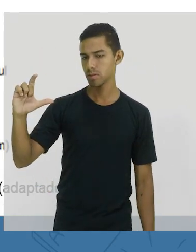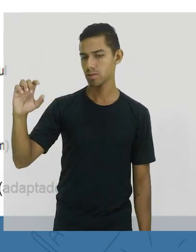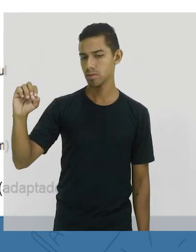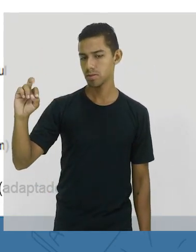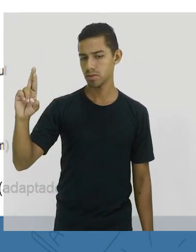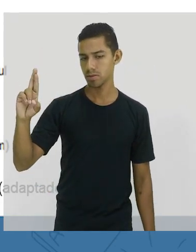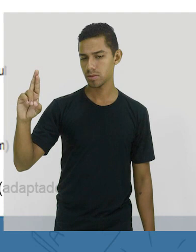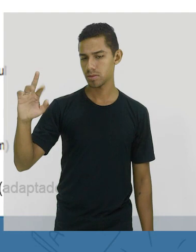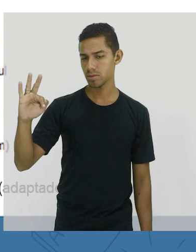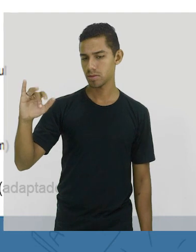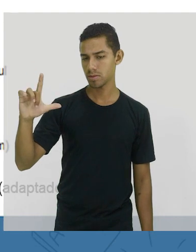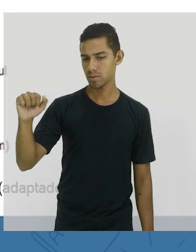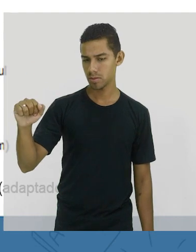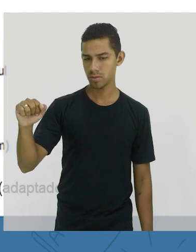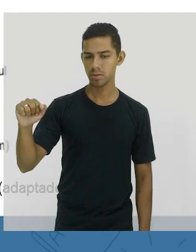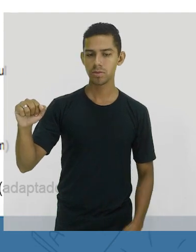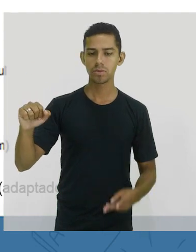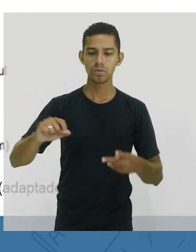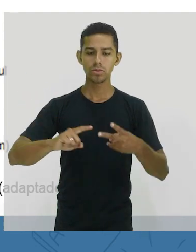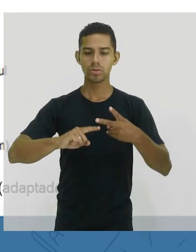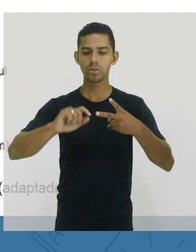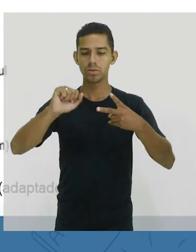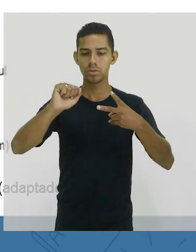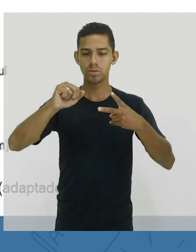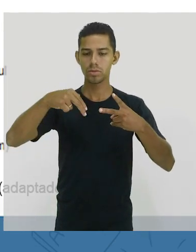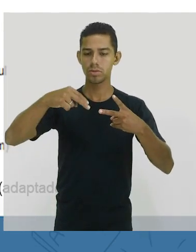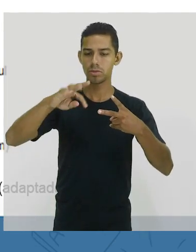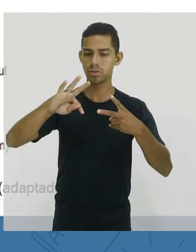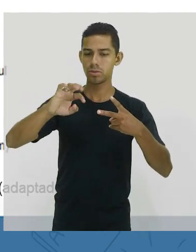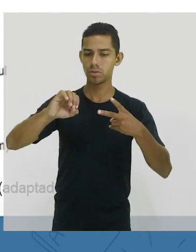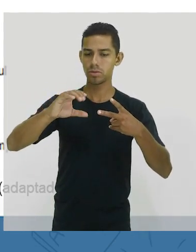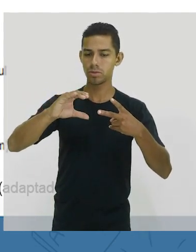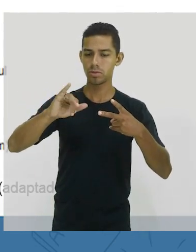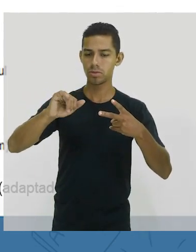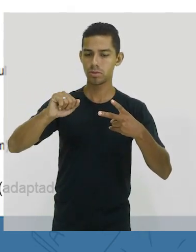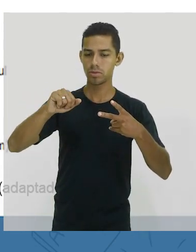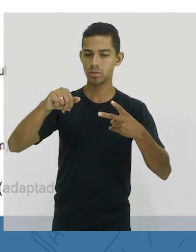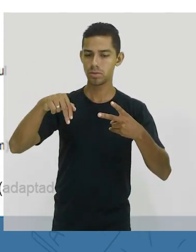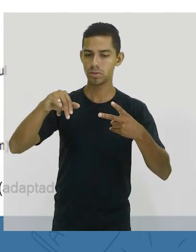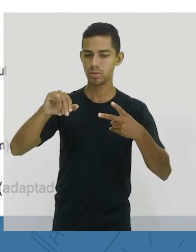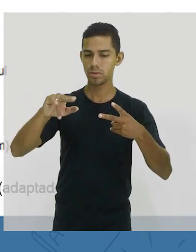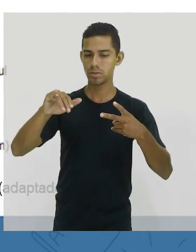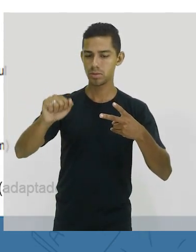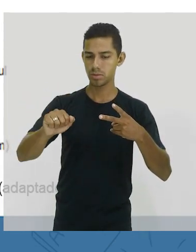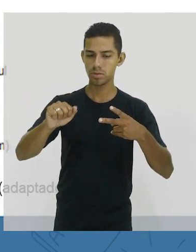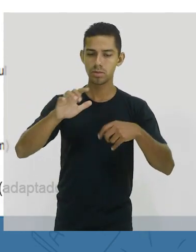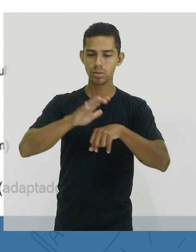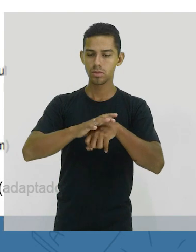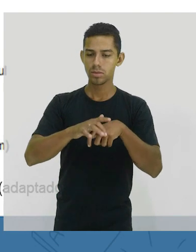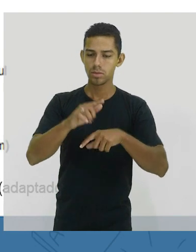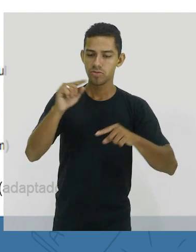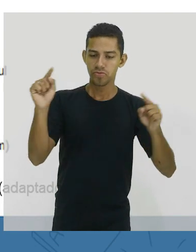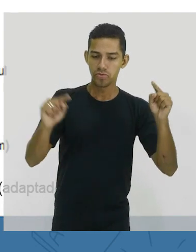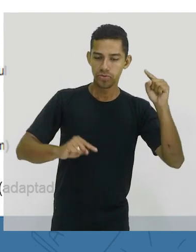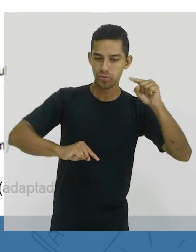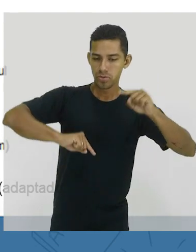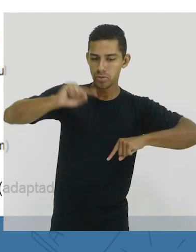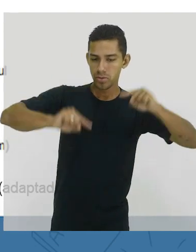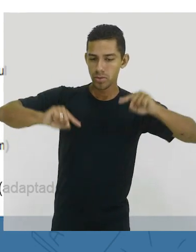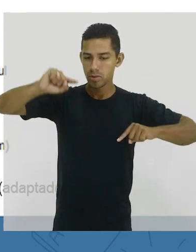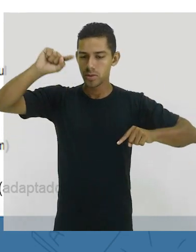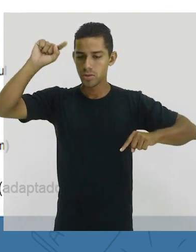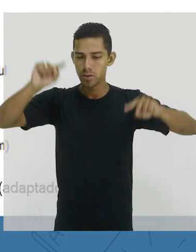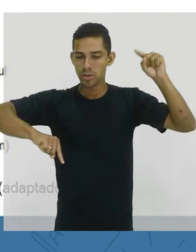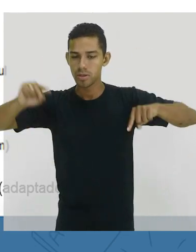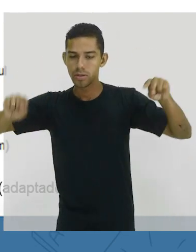antocianina, né, juntamente com o comprimento de onda. Então percebo, na medida que um diminui, o outro aumenta, né? Então nós temos essa